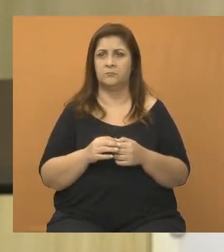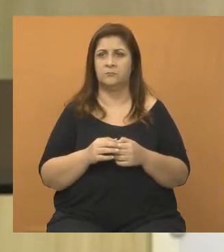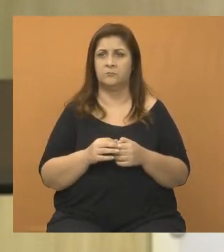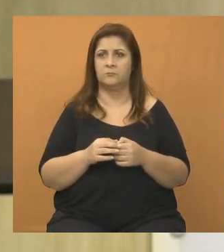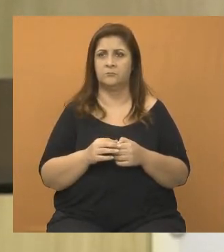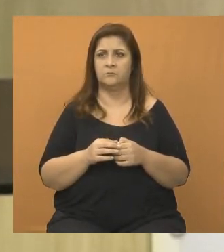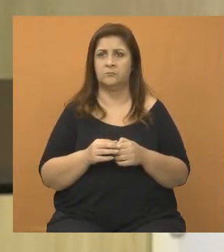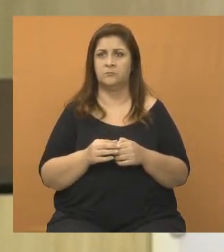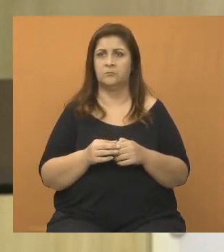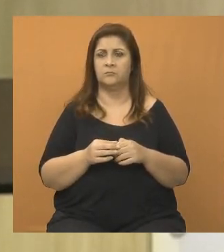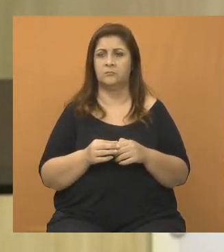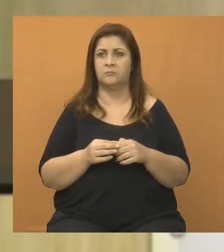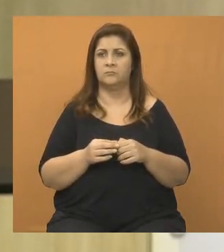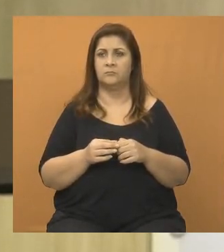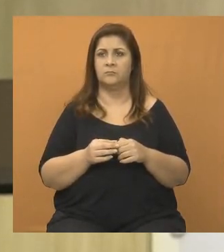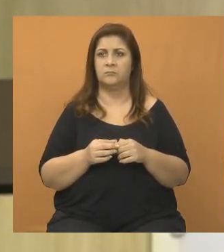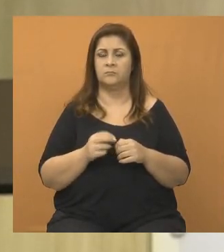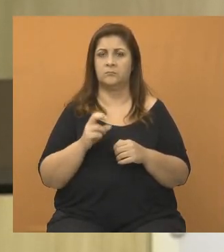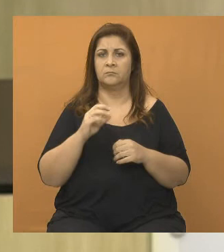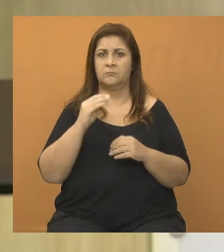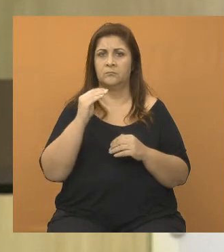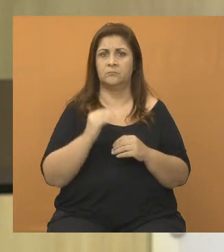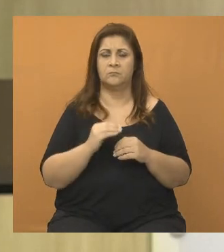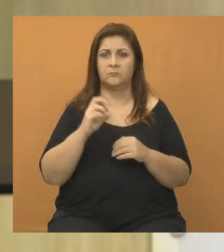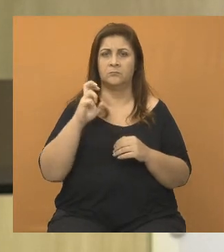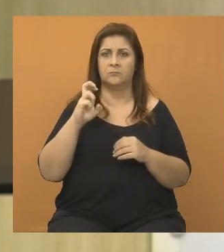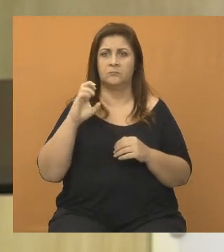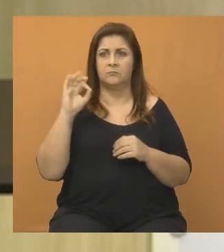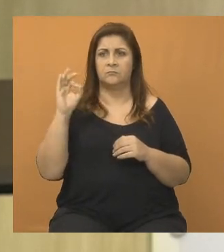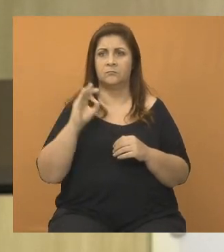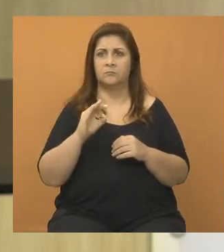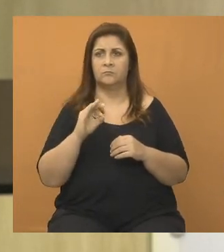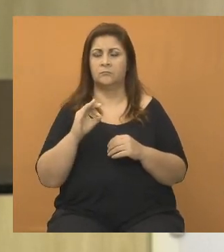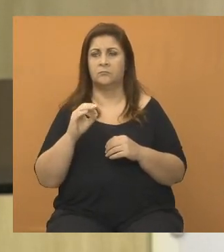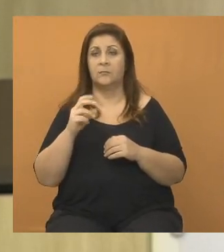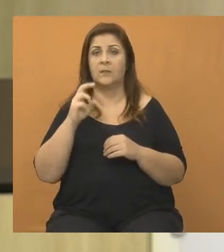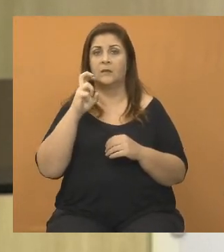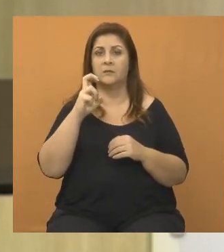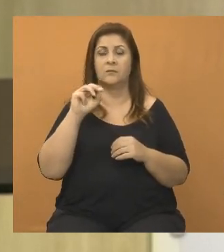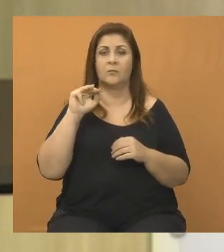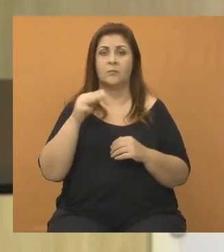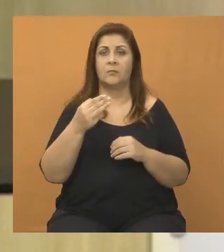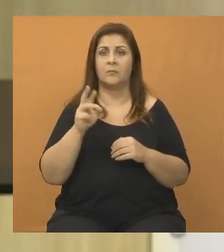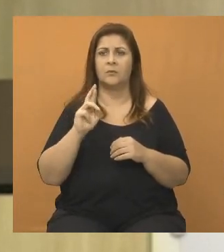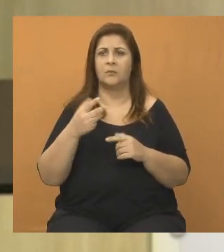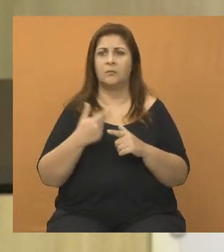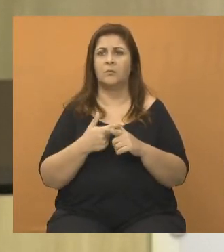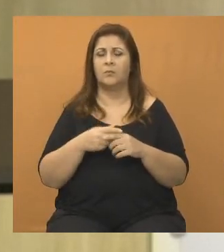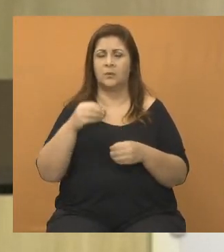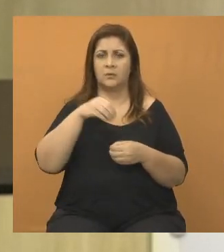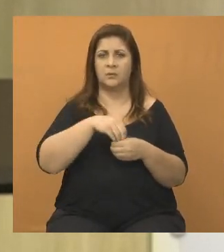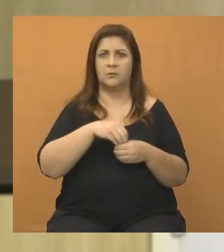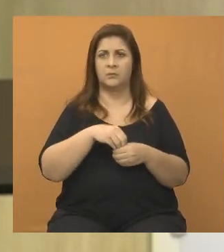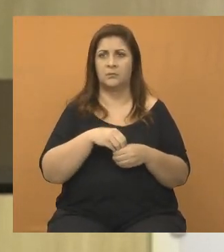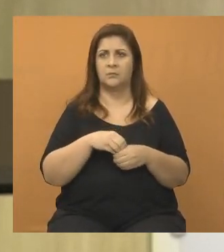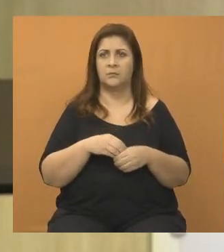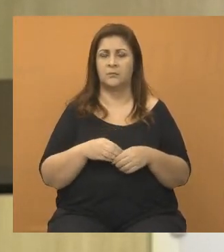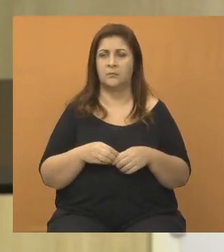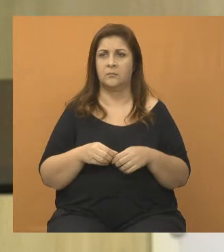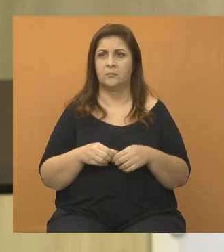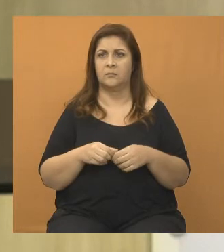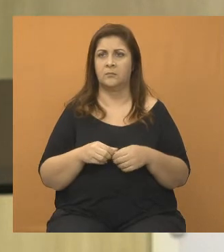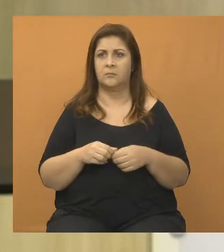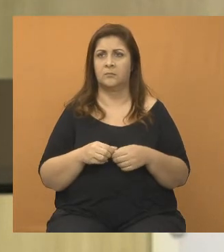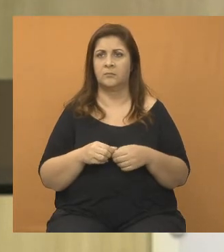dizer, seriam menos de 5 milhões na pasta da saúde. Eu não entendi por que ela está aqui